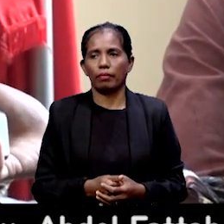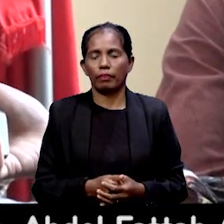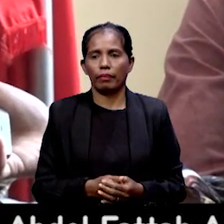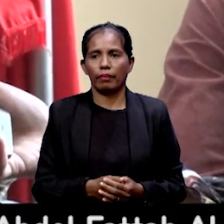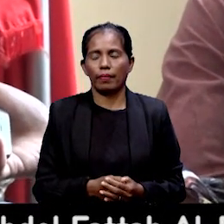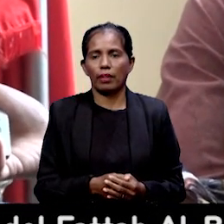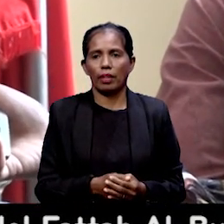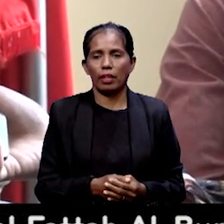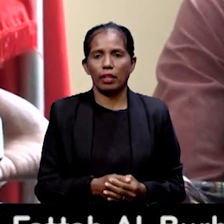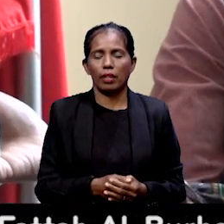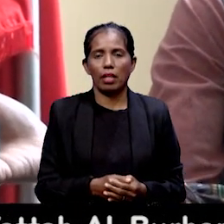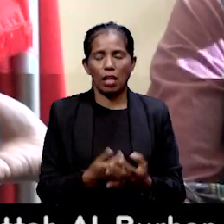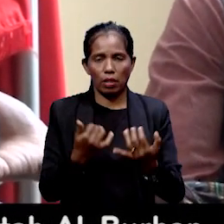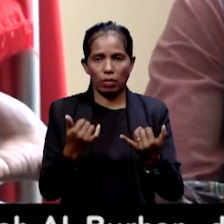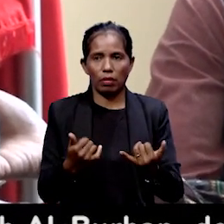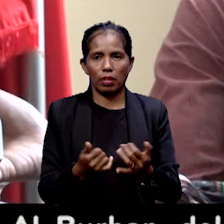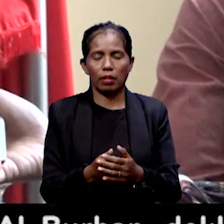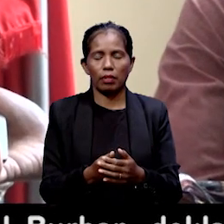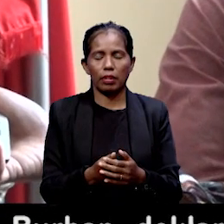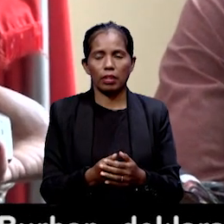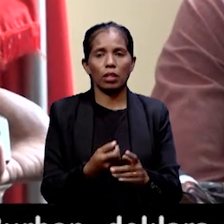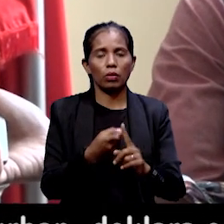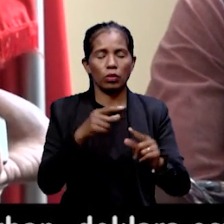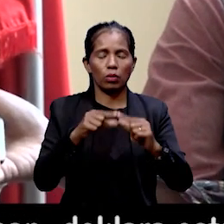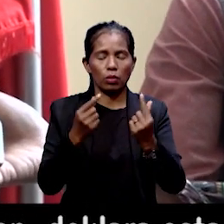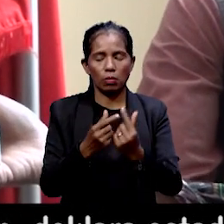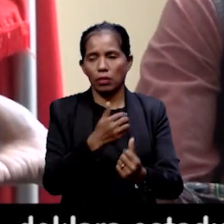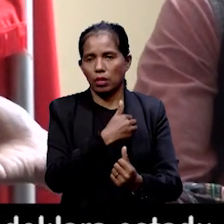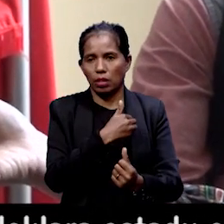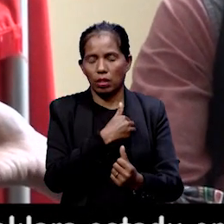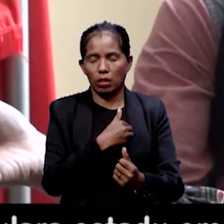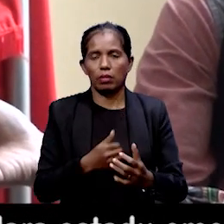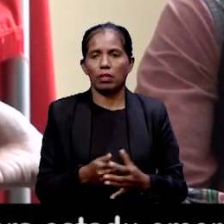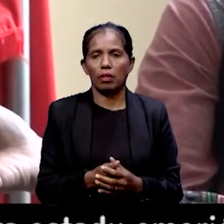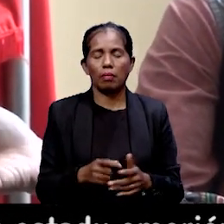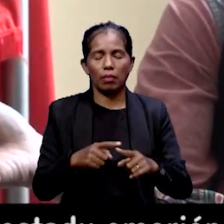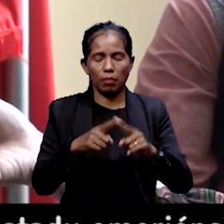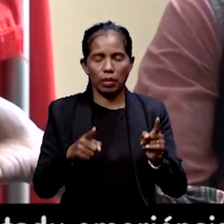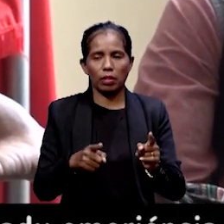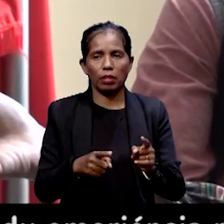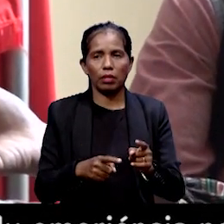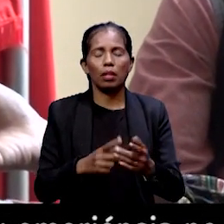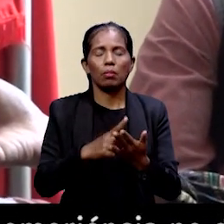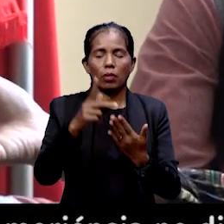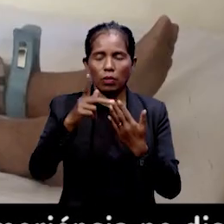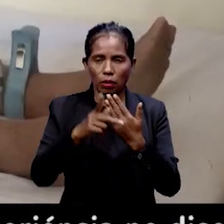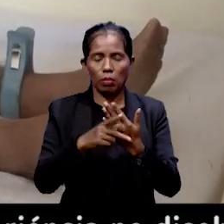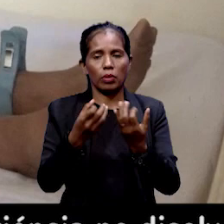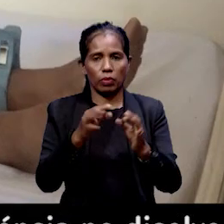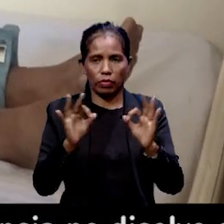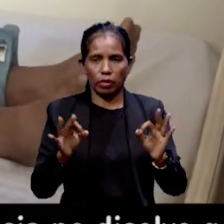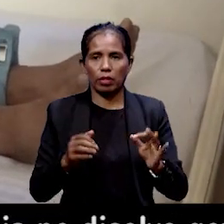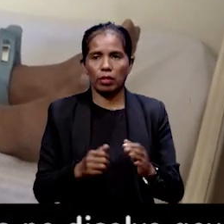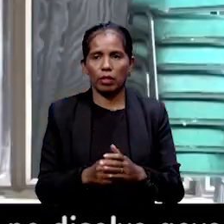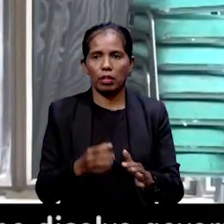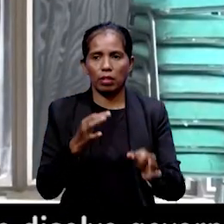lona. E agora falta componente terrestre, sirene mesedau, mas be se halau program ida ne to hut. Mas